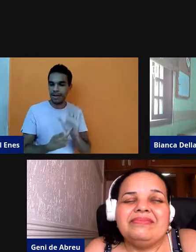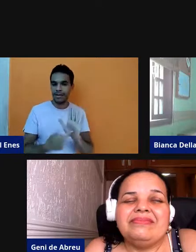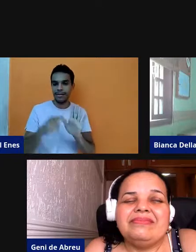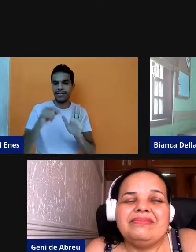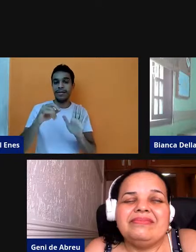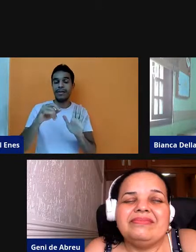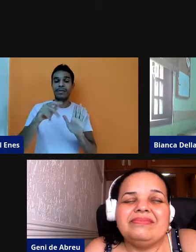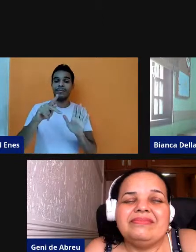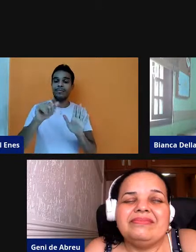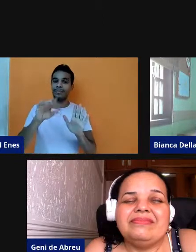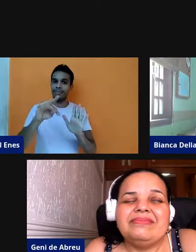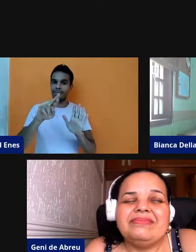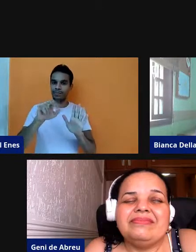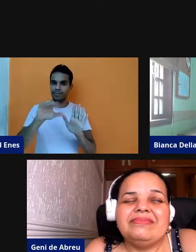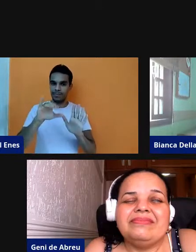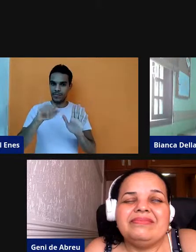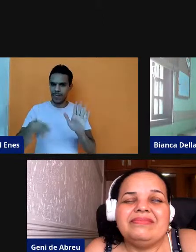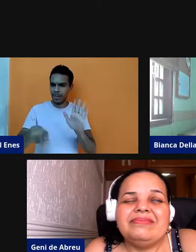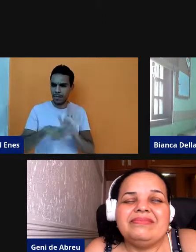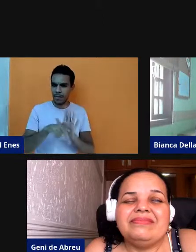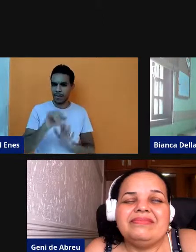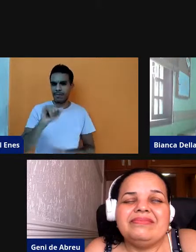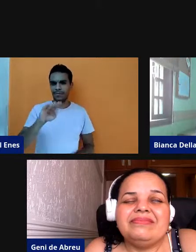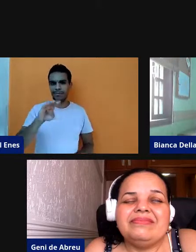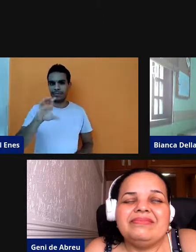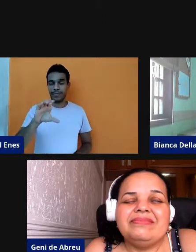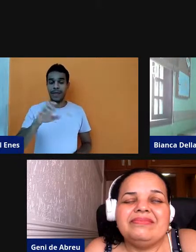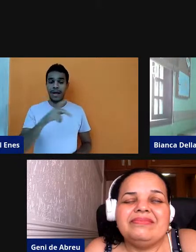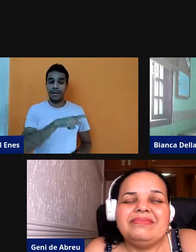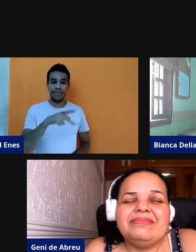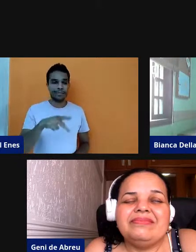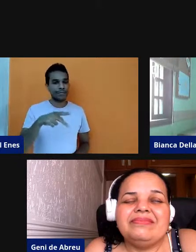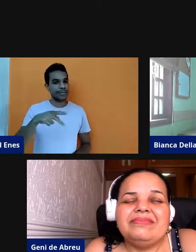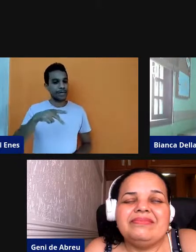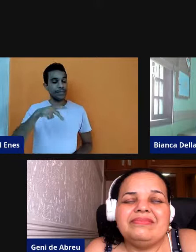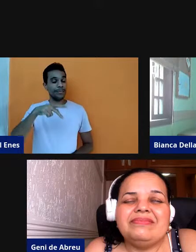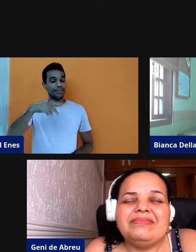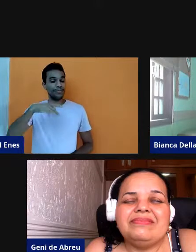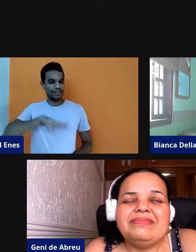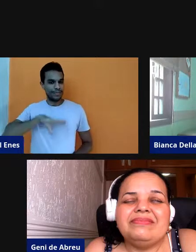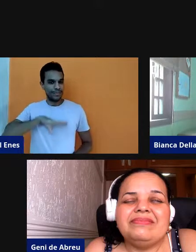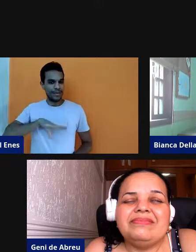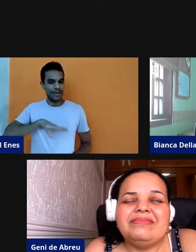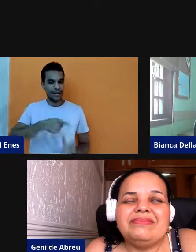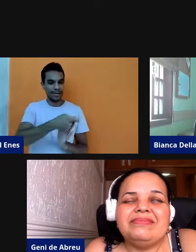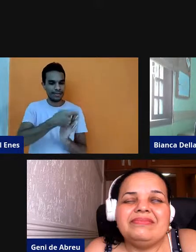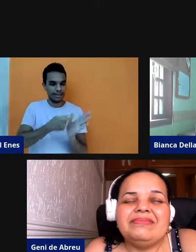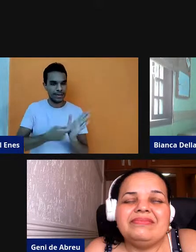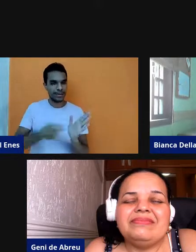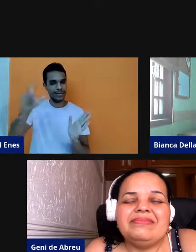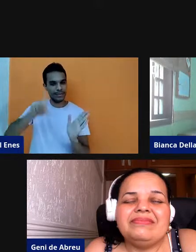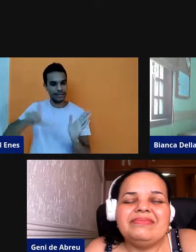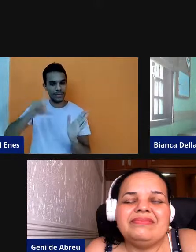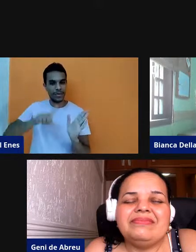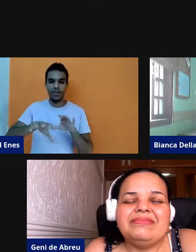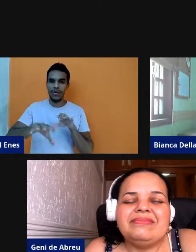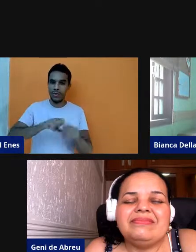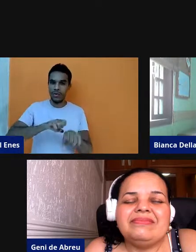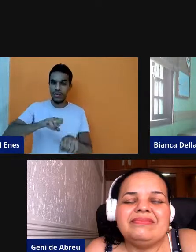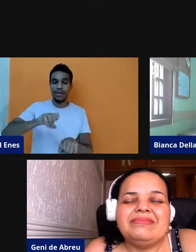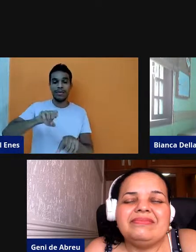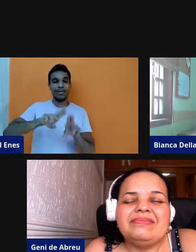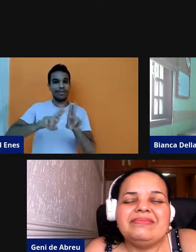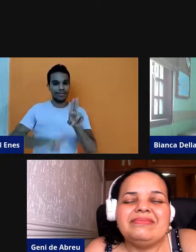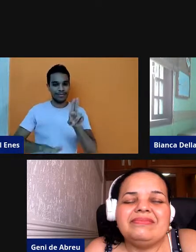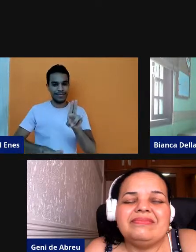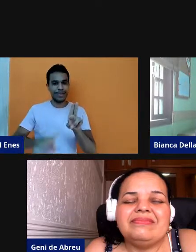né? A Patrícia Stack é professora de língua portuguesa, redação e literatura, formada pela UFRJ. Ela